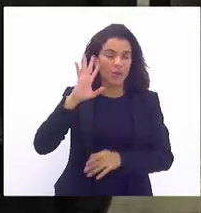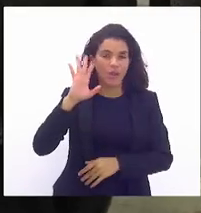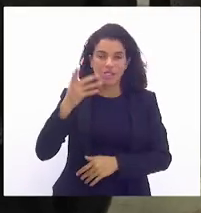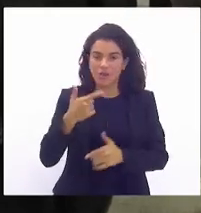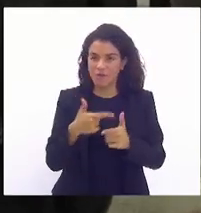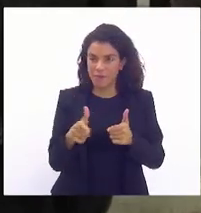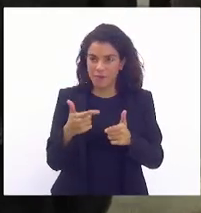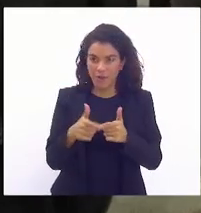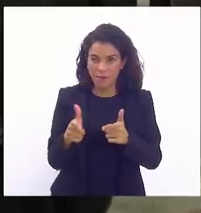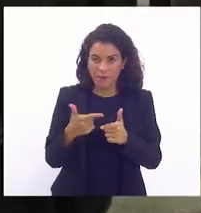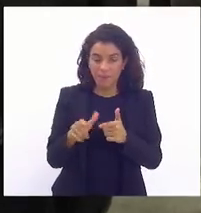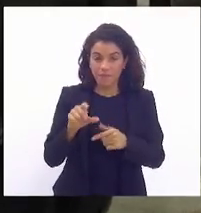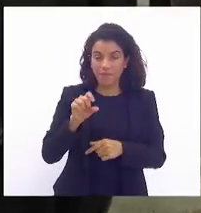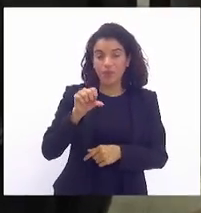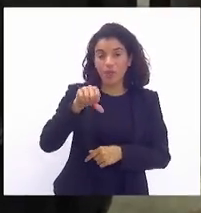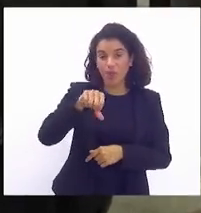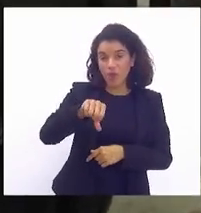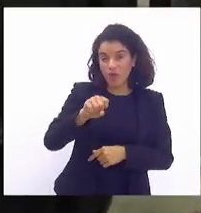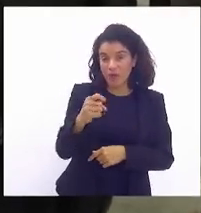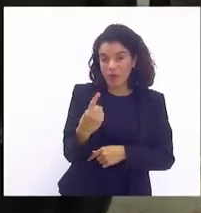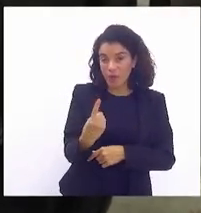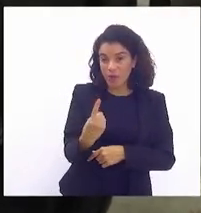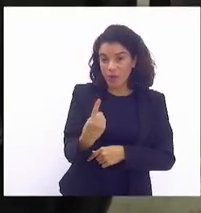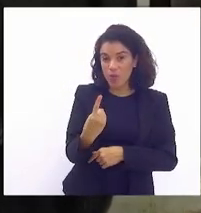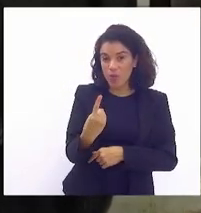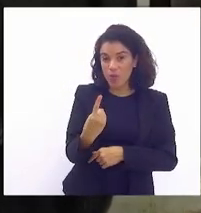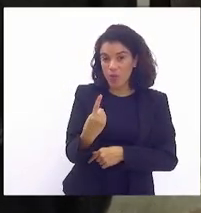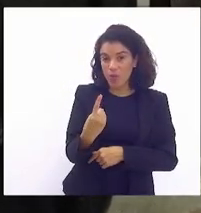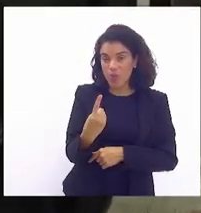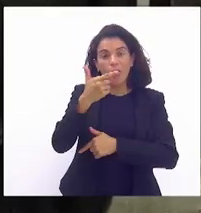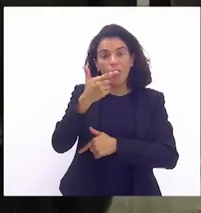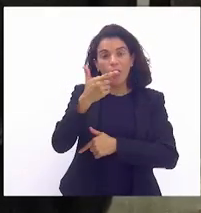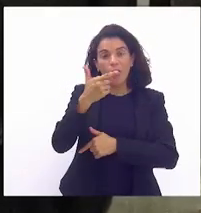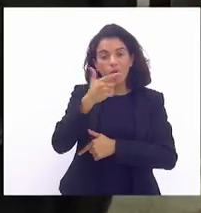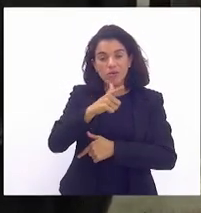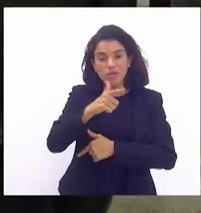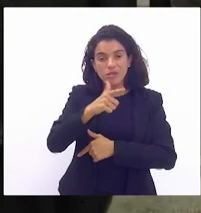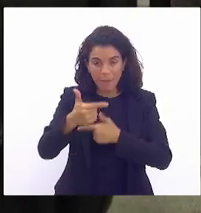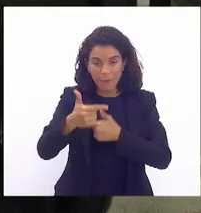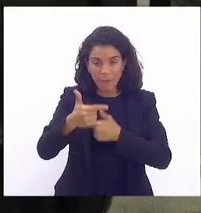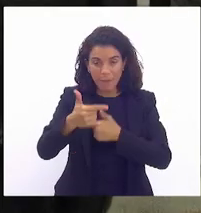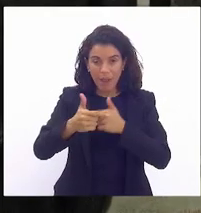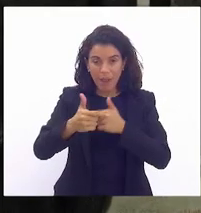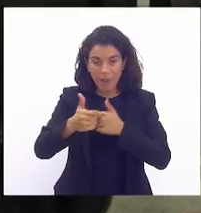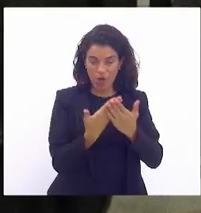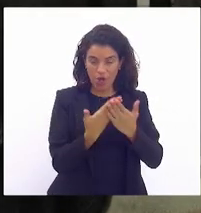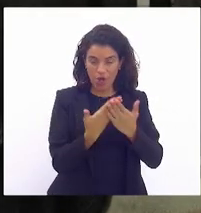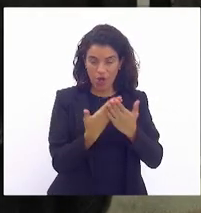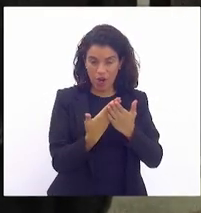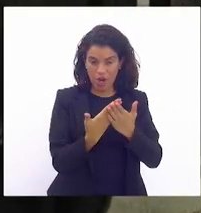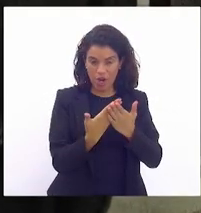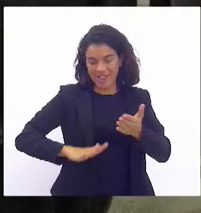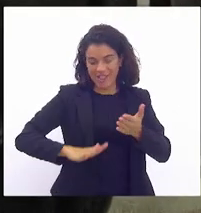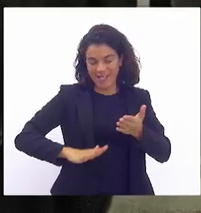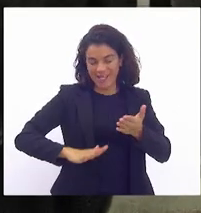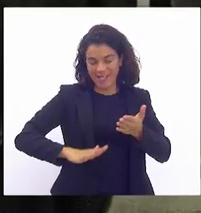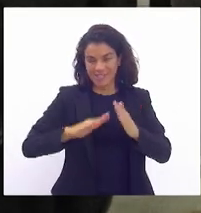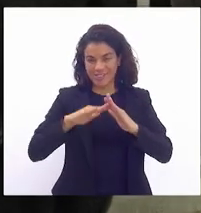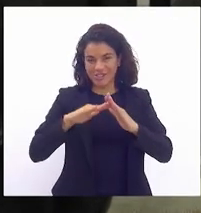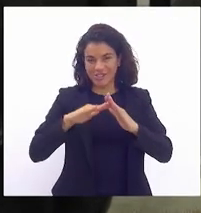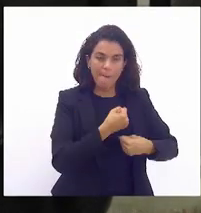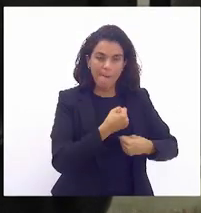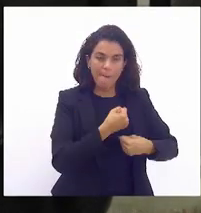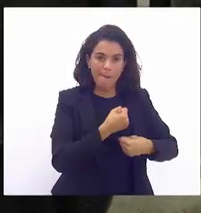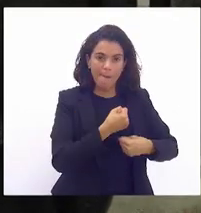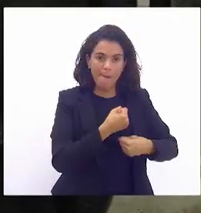problema. Em 91, para fazer um trabalho de escola do meu filho, que ele precisava mostrar uma experiência na feira